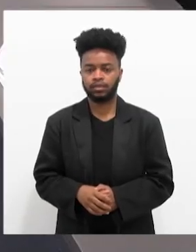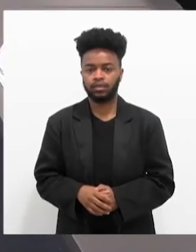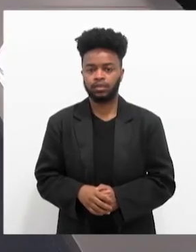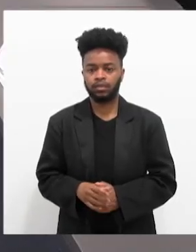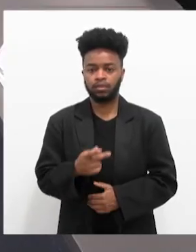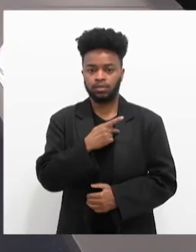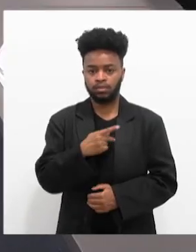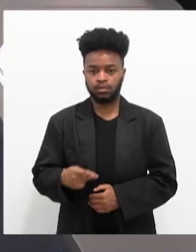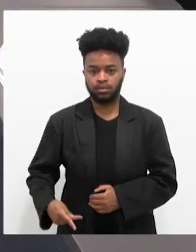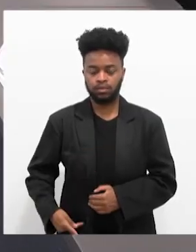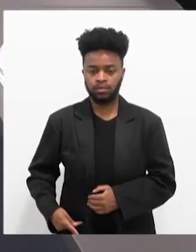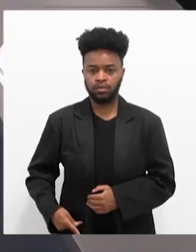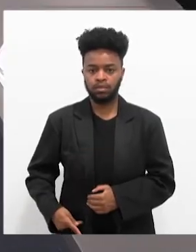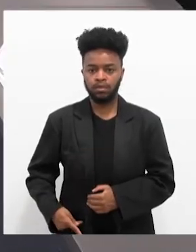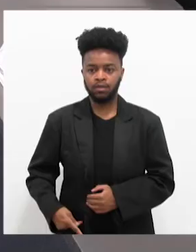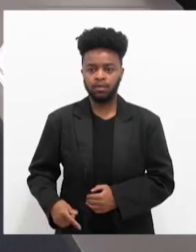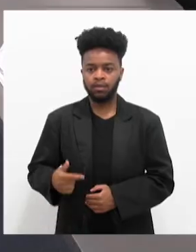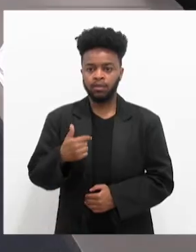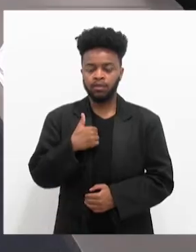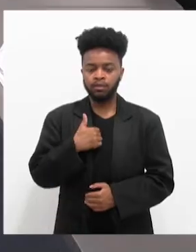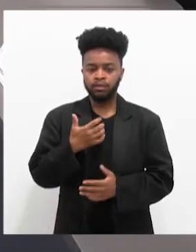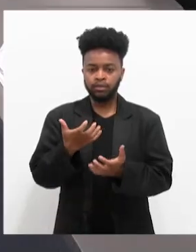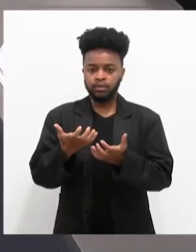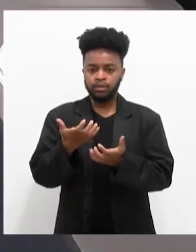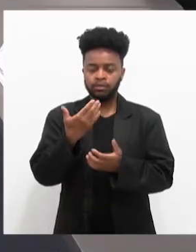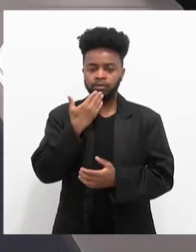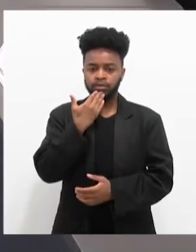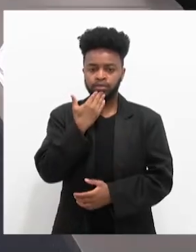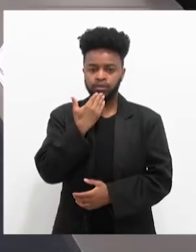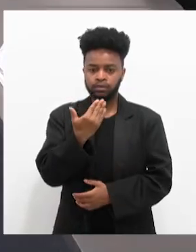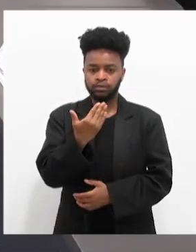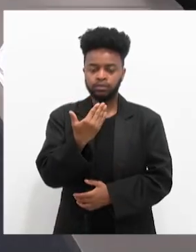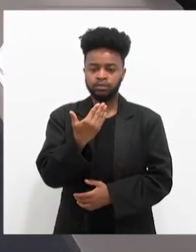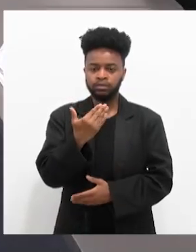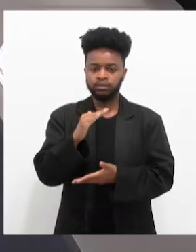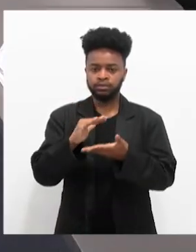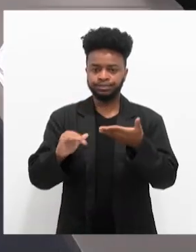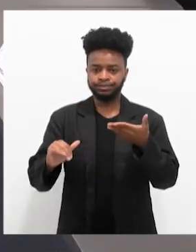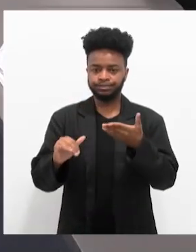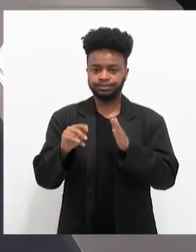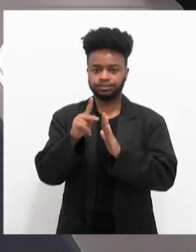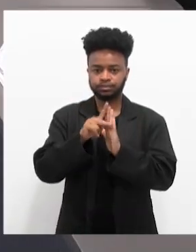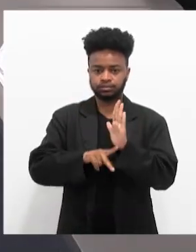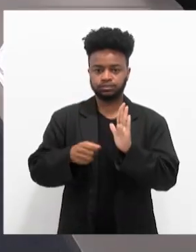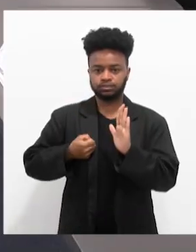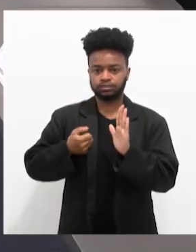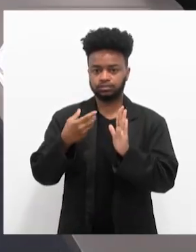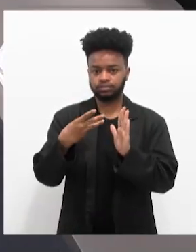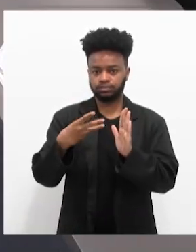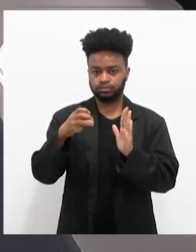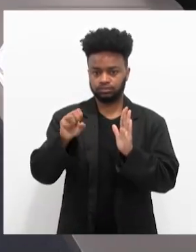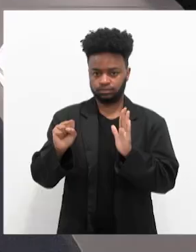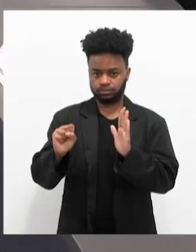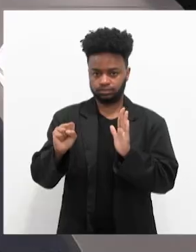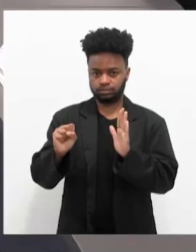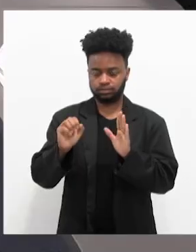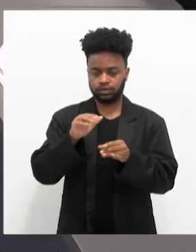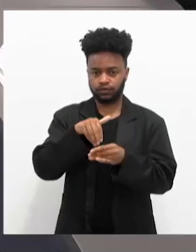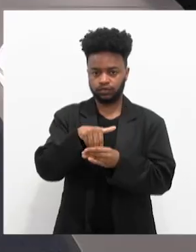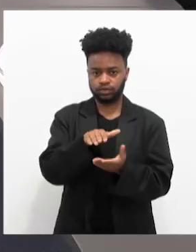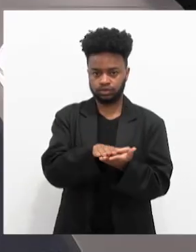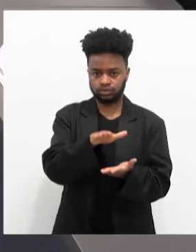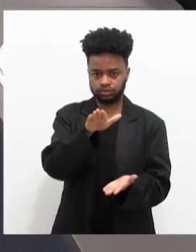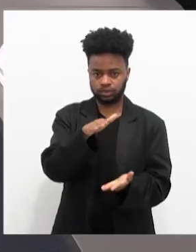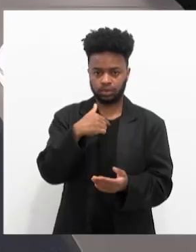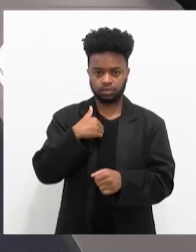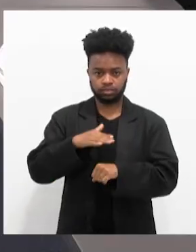Presidente, eu gostaria de pedir a retirada do projeto 38, votação em bloco, projeto